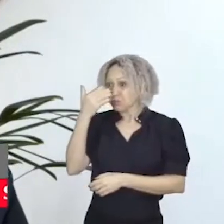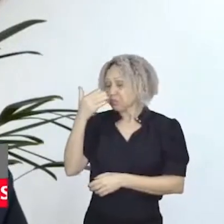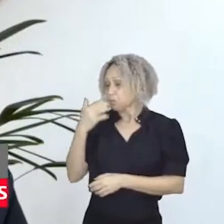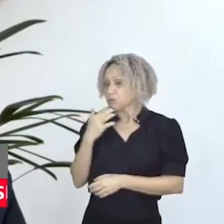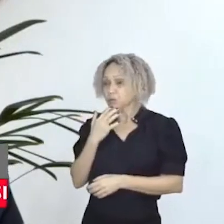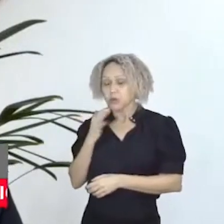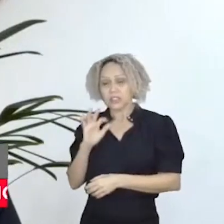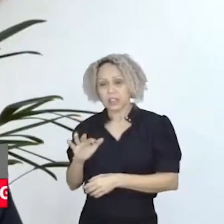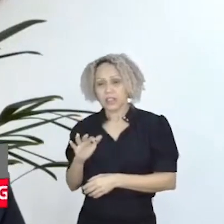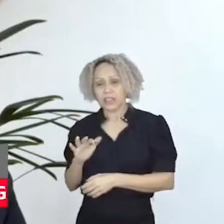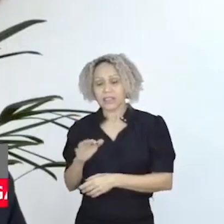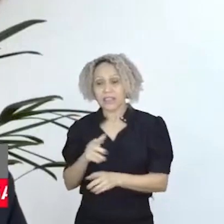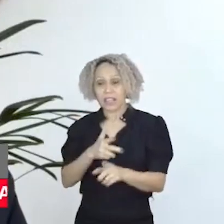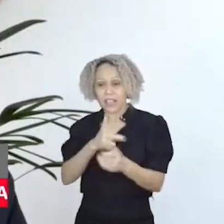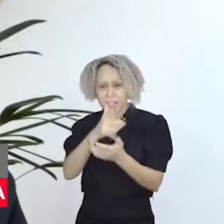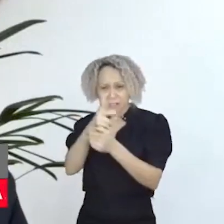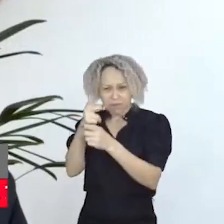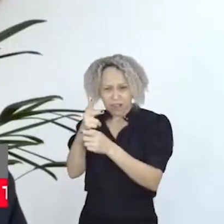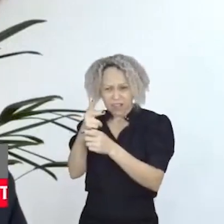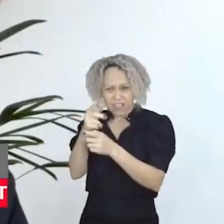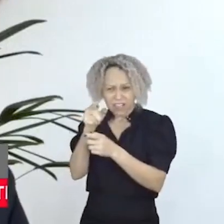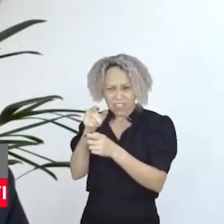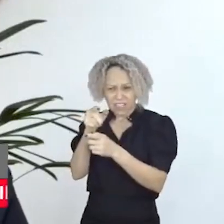proteger, essa bala tá para nos matar.